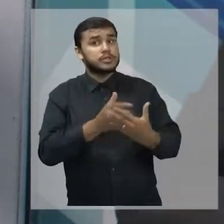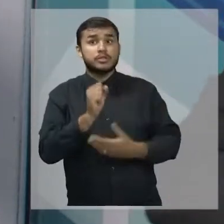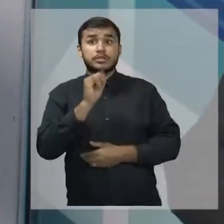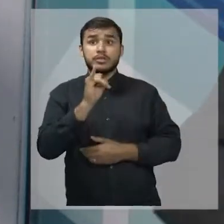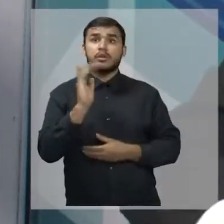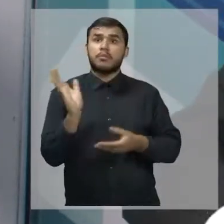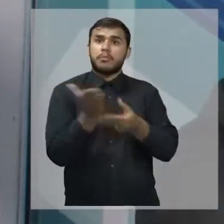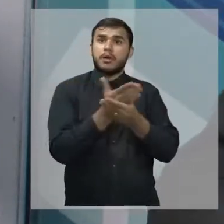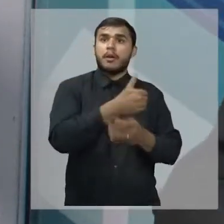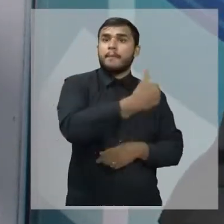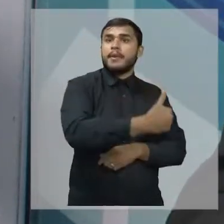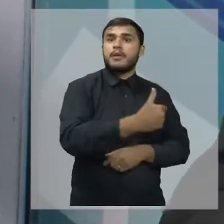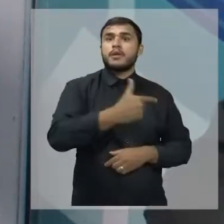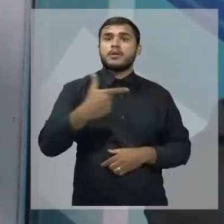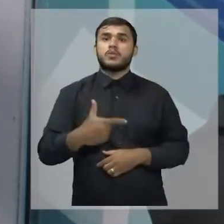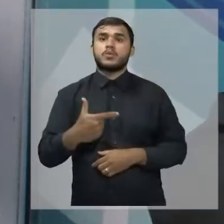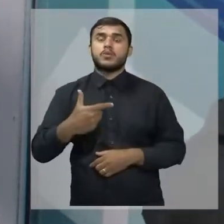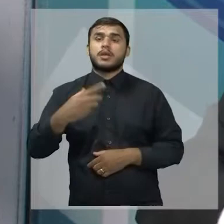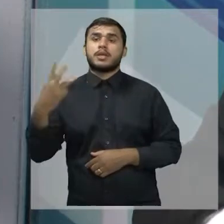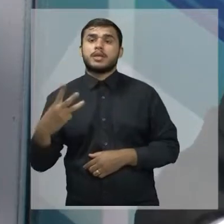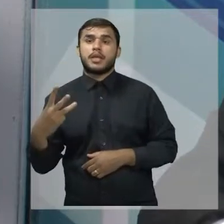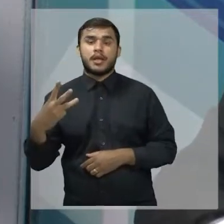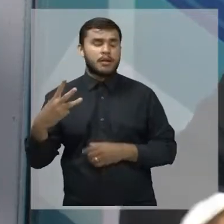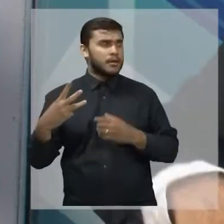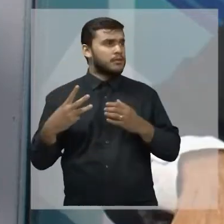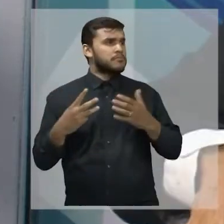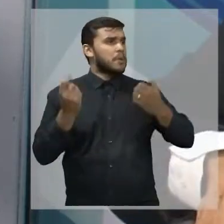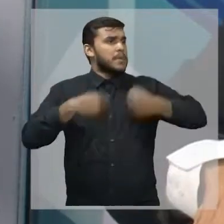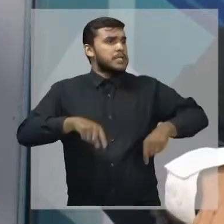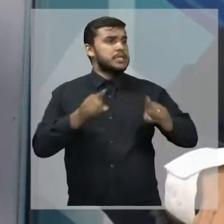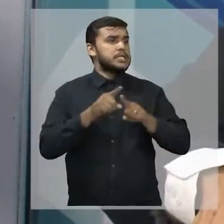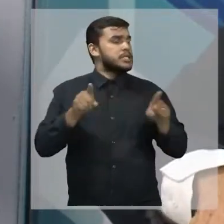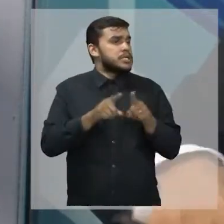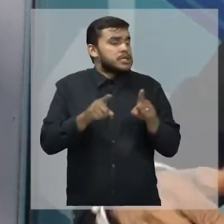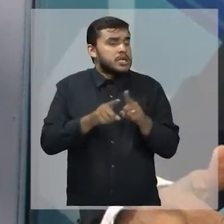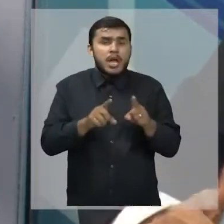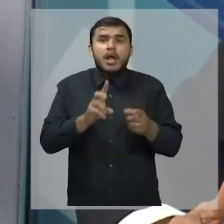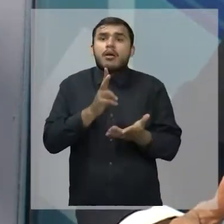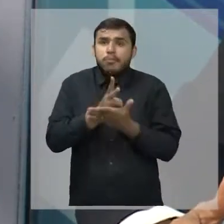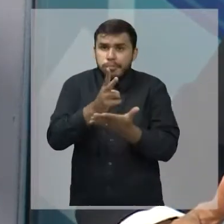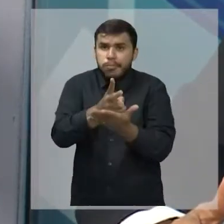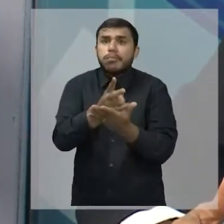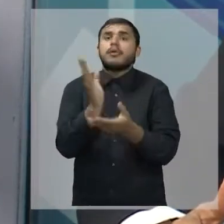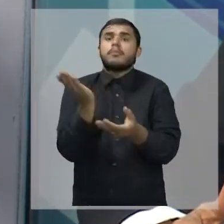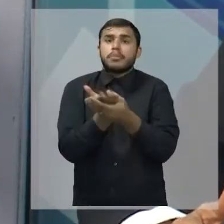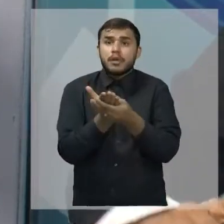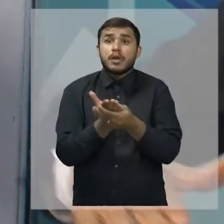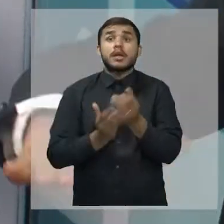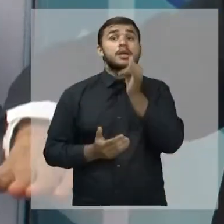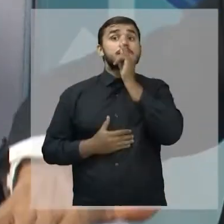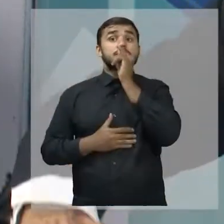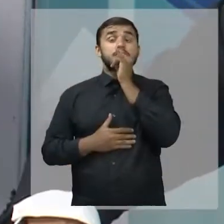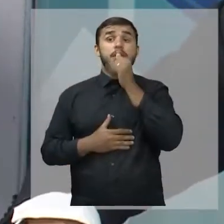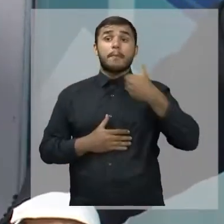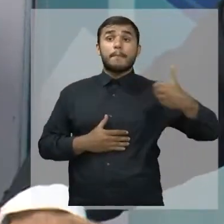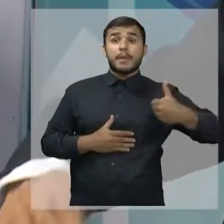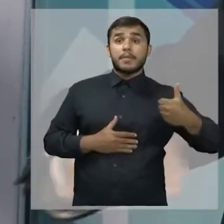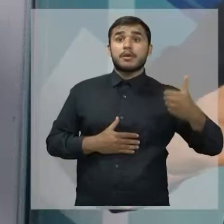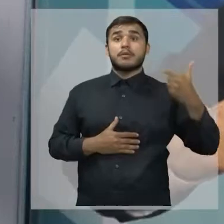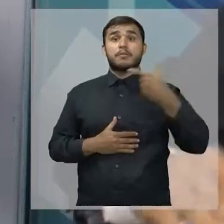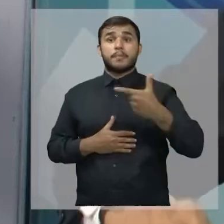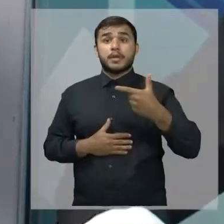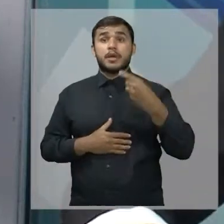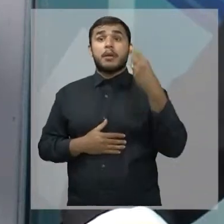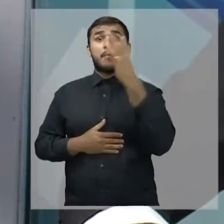não têm efeito suspensivo, significa dizer o quê? Que a instância ordinária, a primeira instância e a instância recursal,